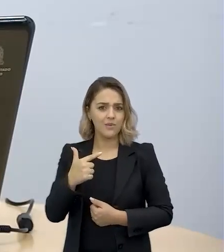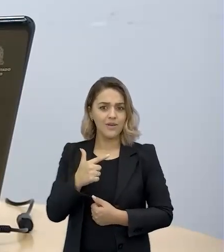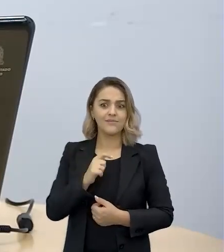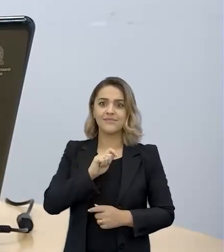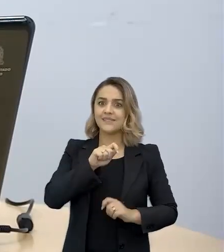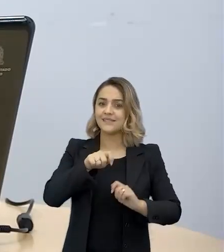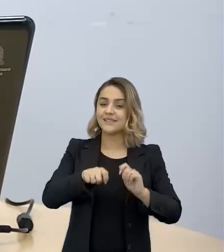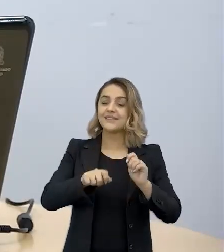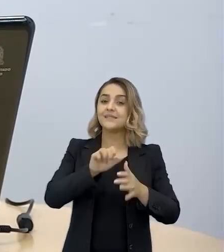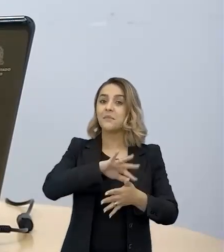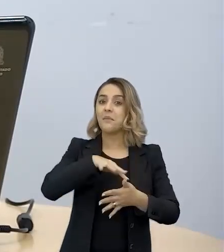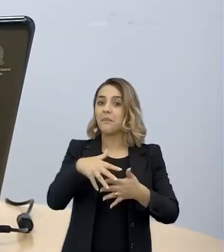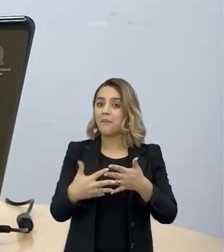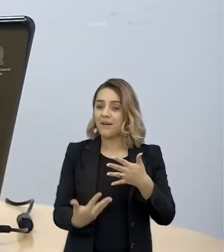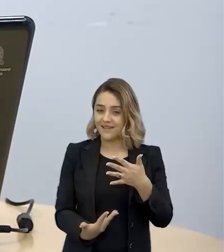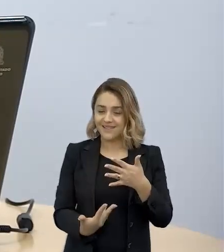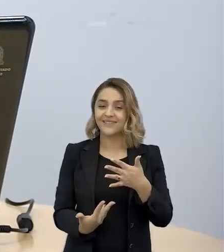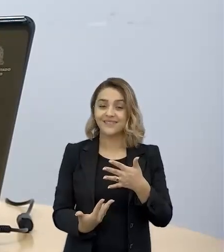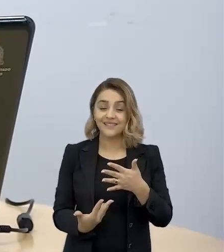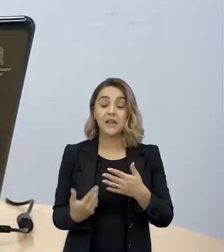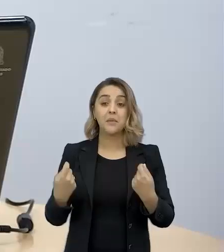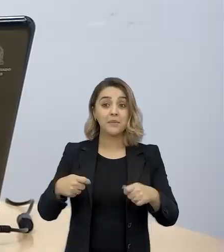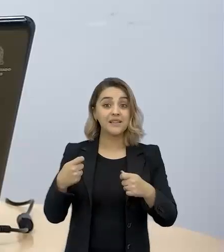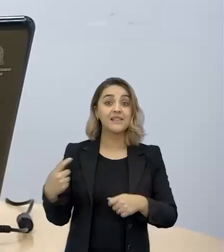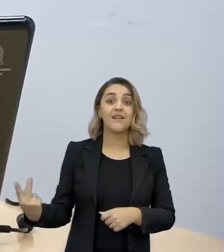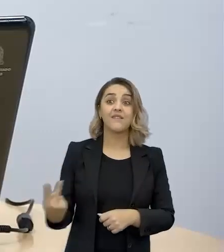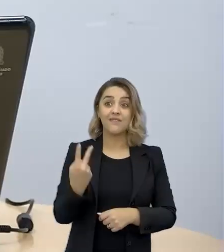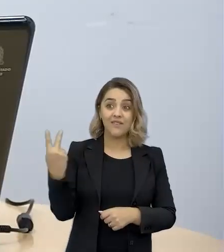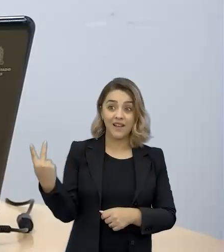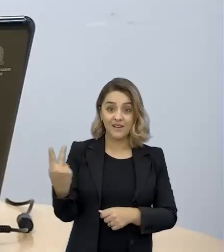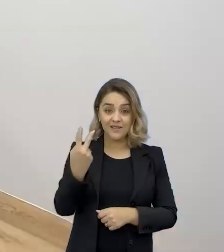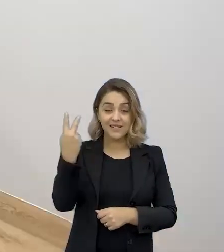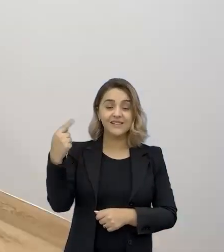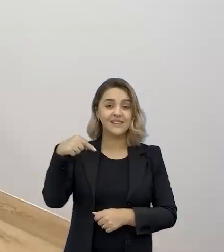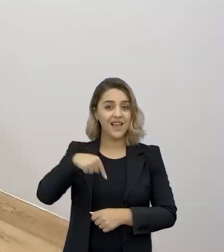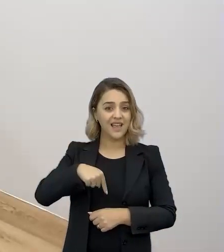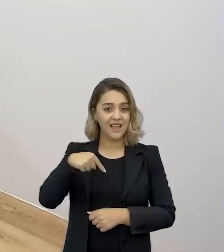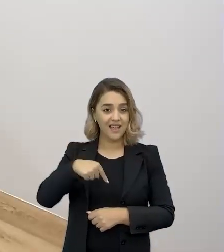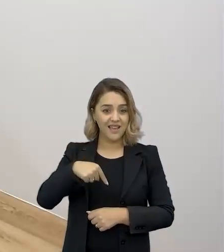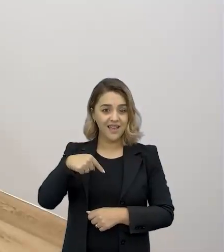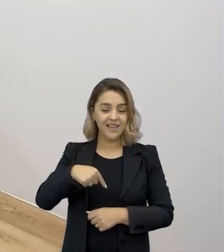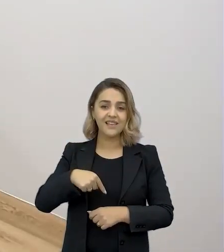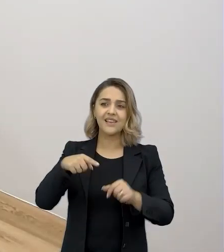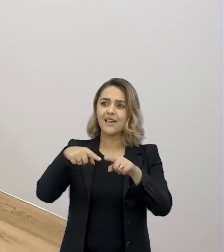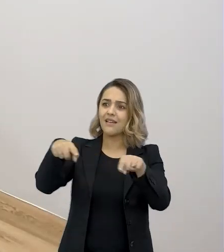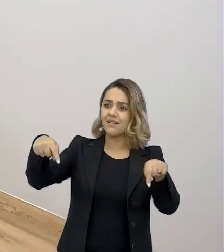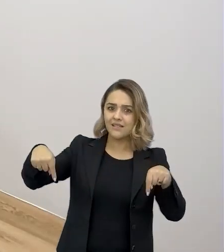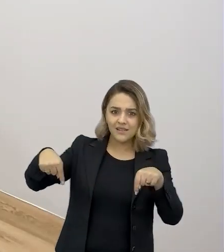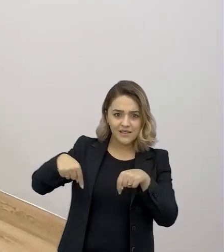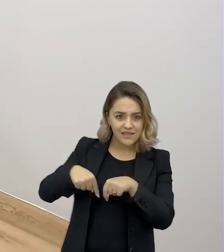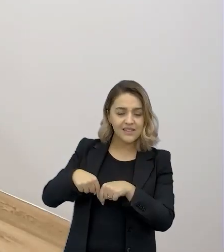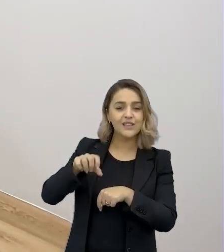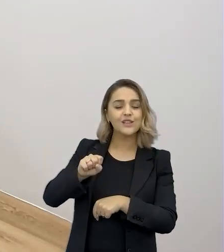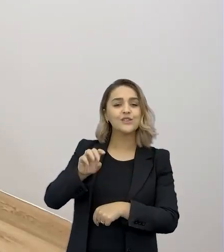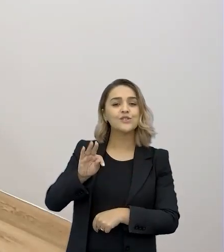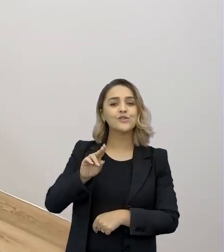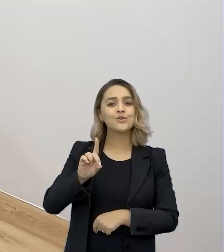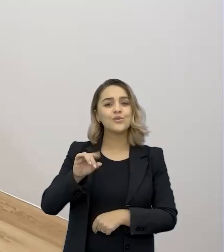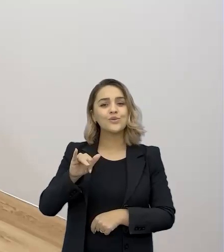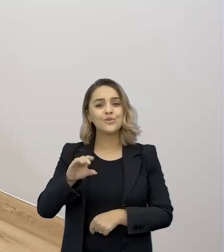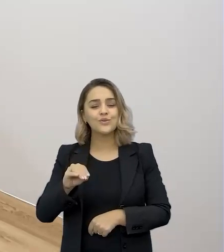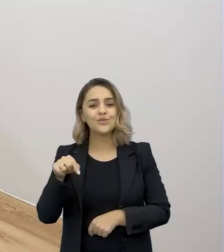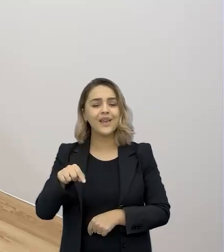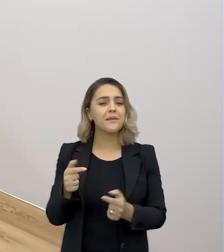e valorizar também o nosso estúdio, que é maravilhoso, que nos atende com muito carinho e atenção.